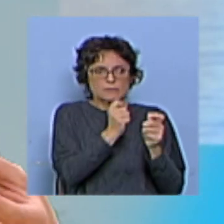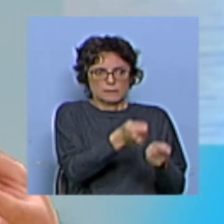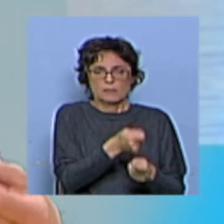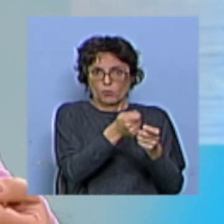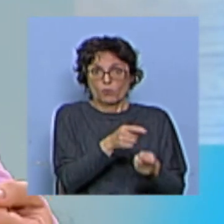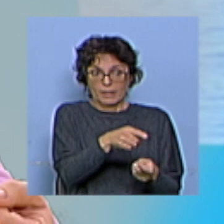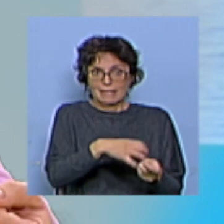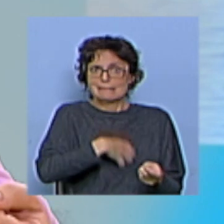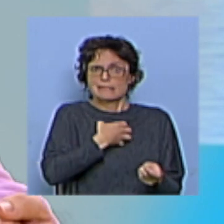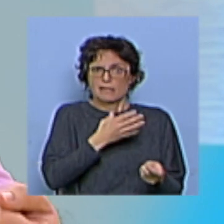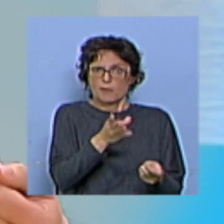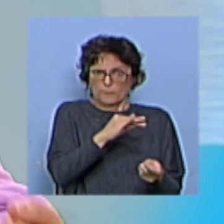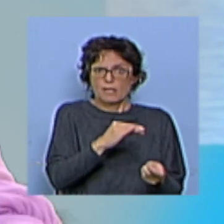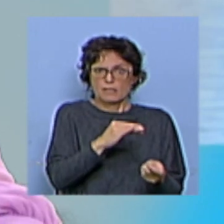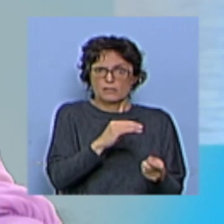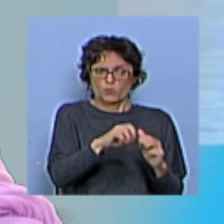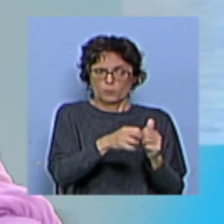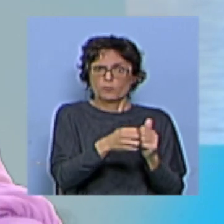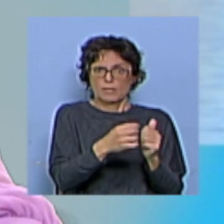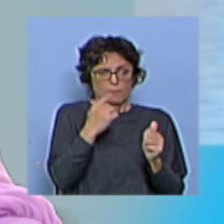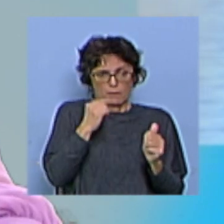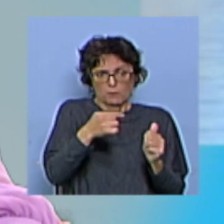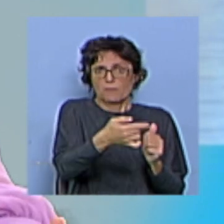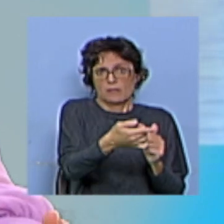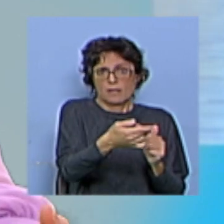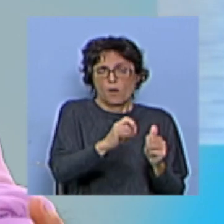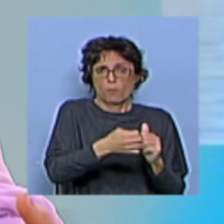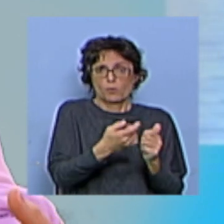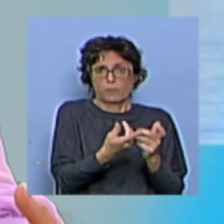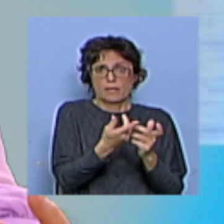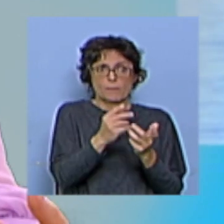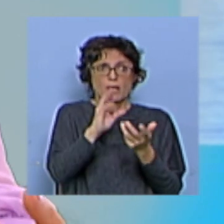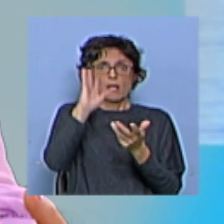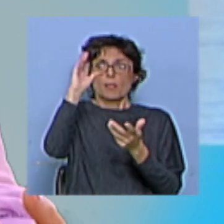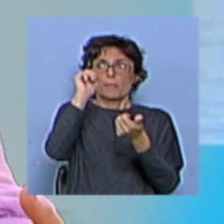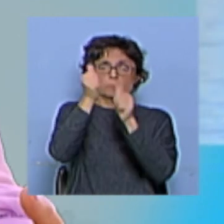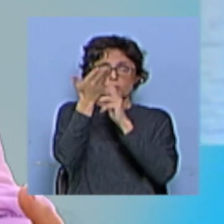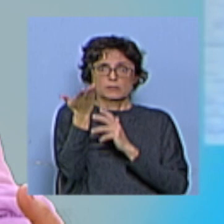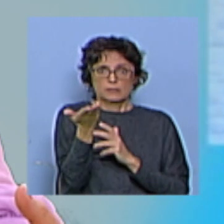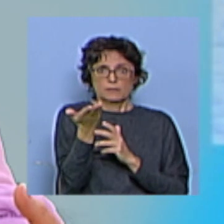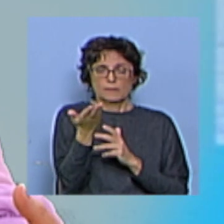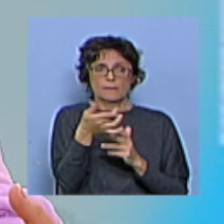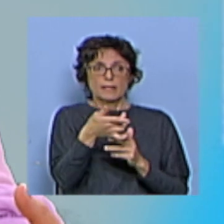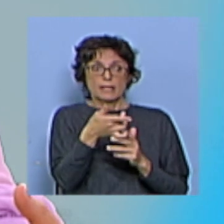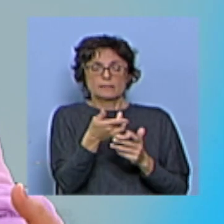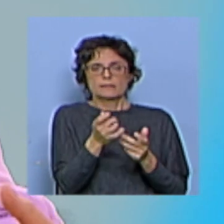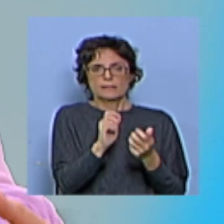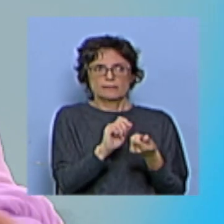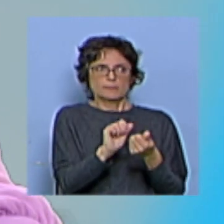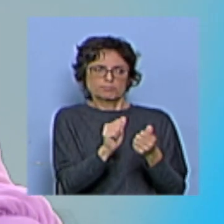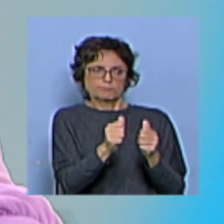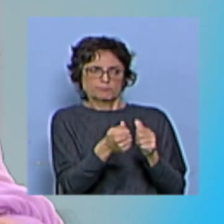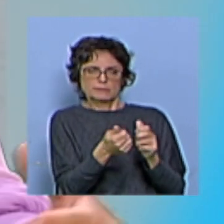obrigatoriamente sentem esta questão na vida cotidiana, na vida de todos os dias e têm que se adaptar, têm que ser